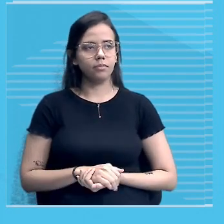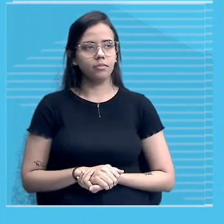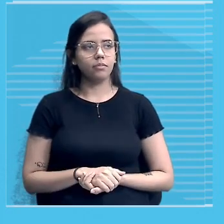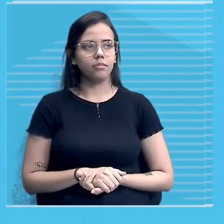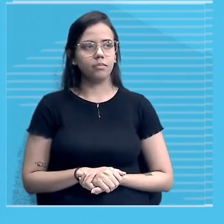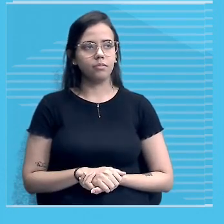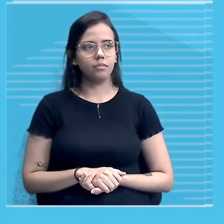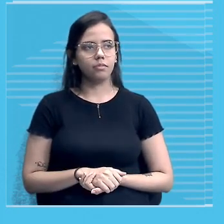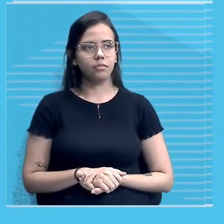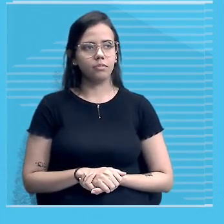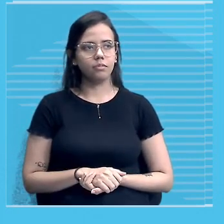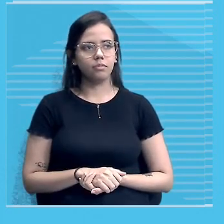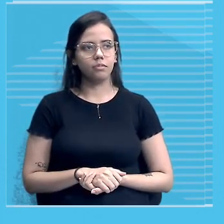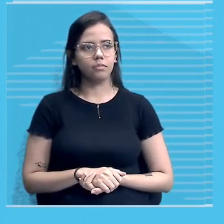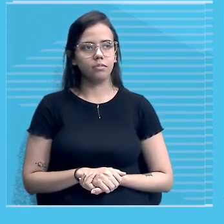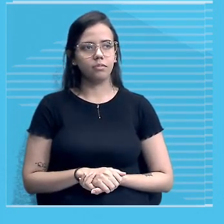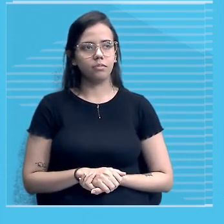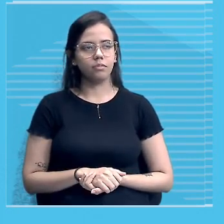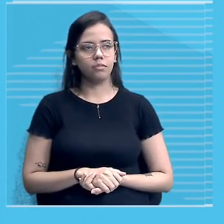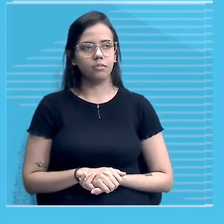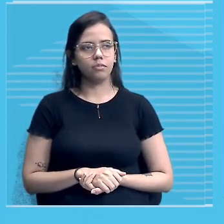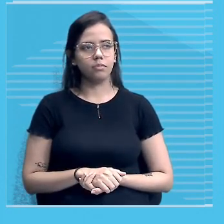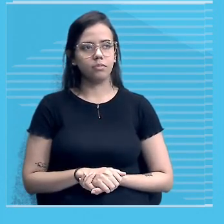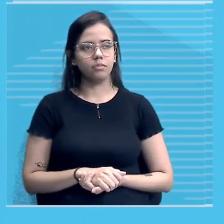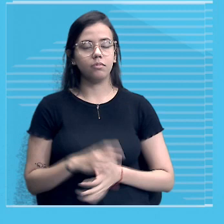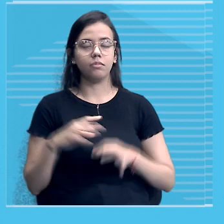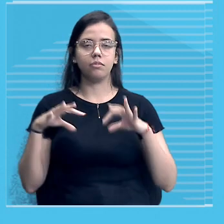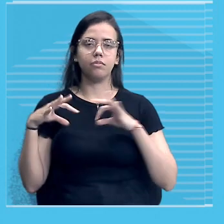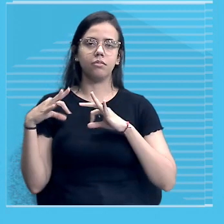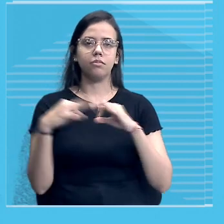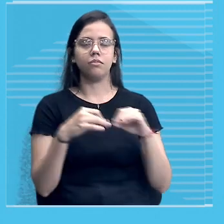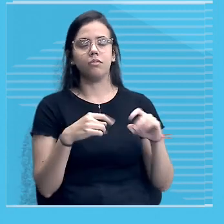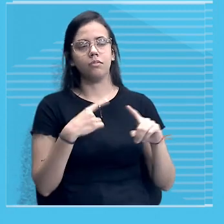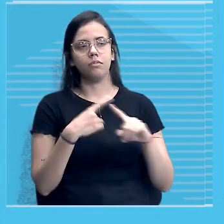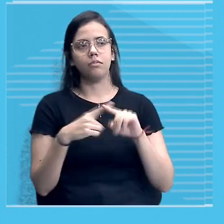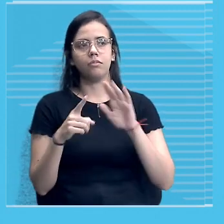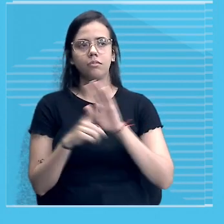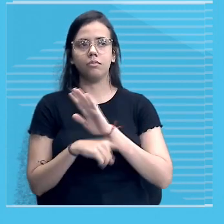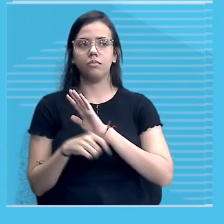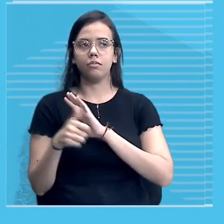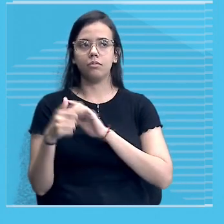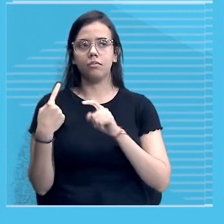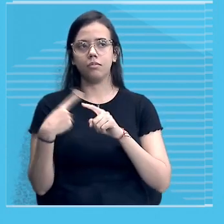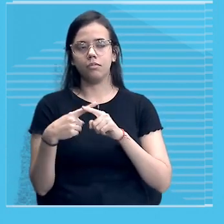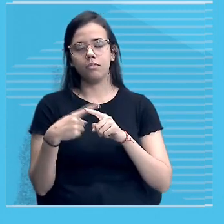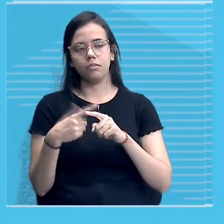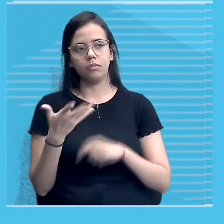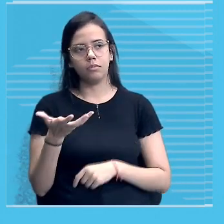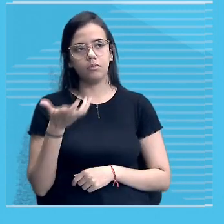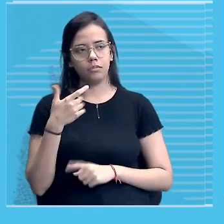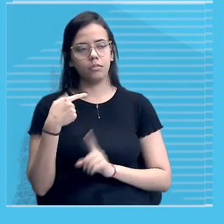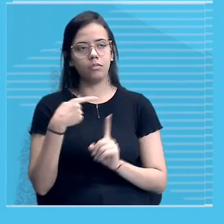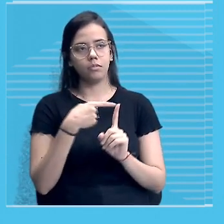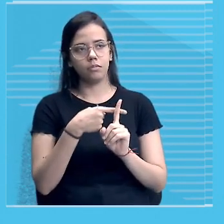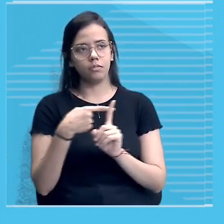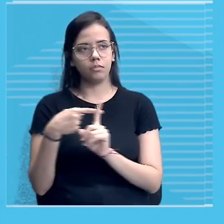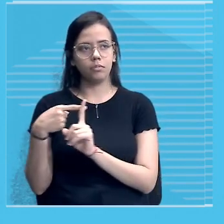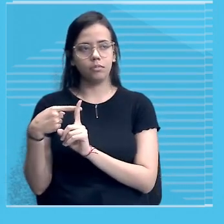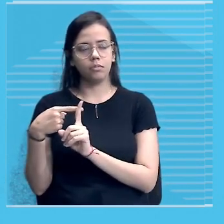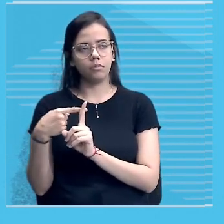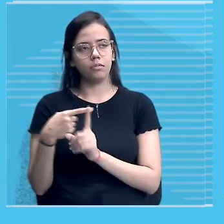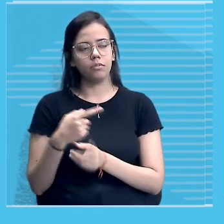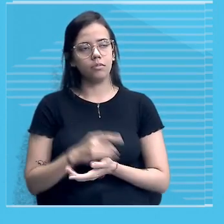vou multiplicar tudo por menos um porque eu quero tudo Positivo né Vamos explicar tudo por menos